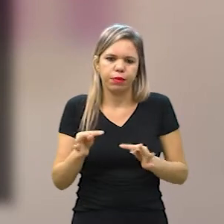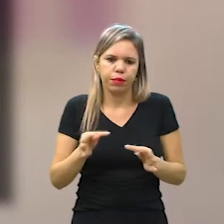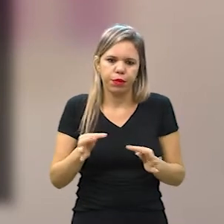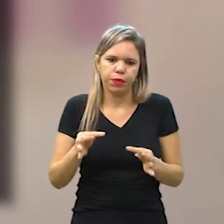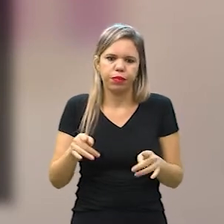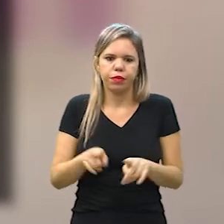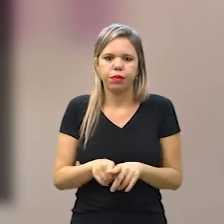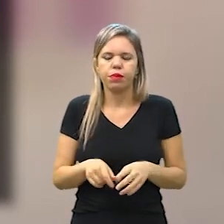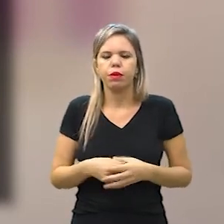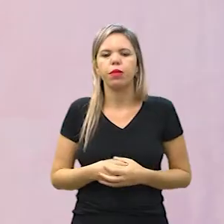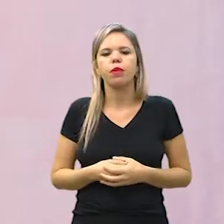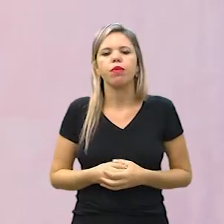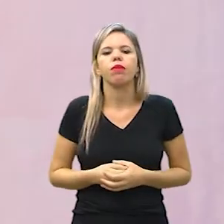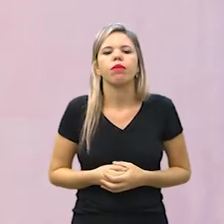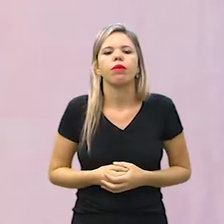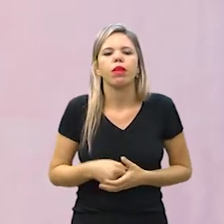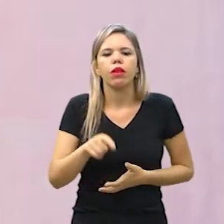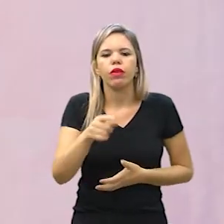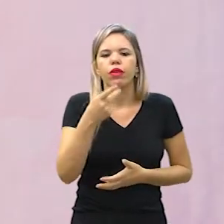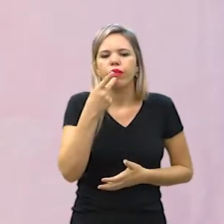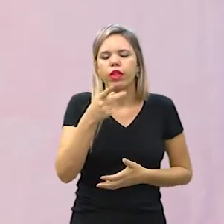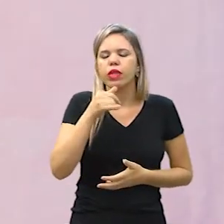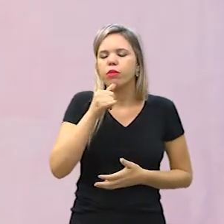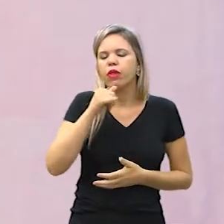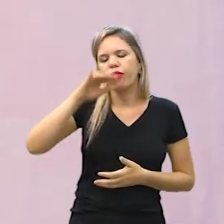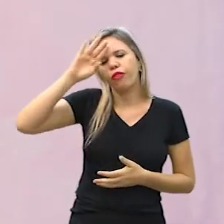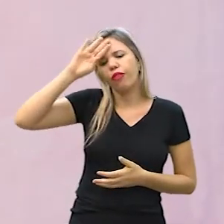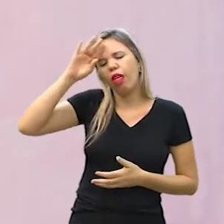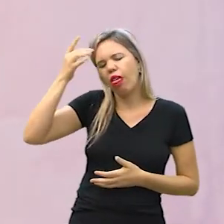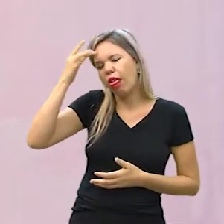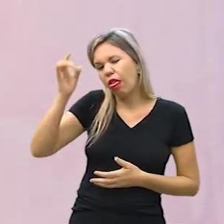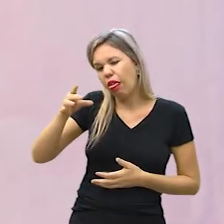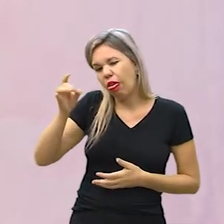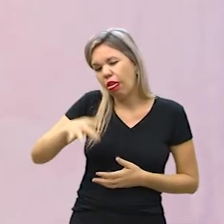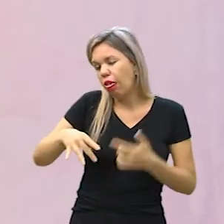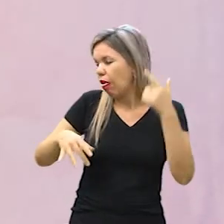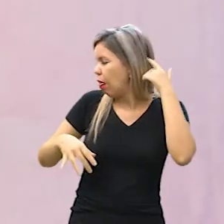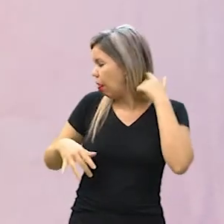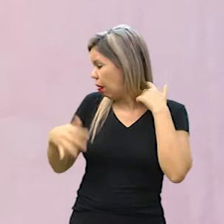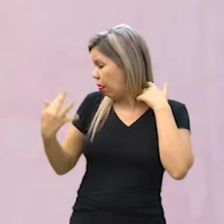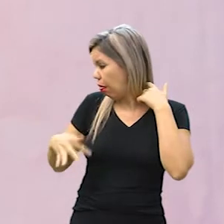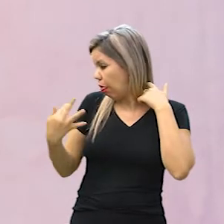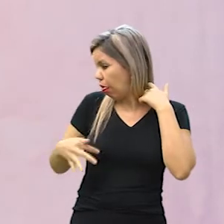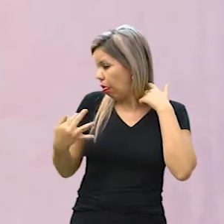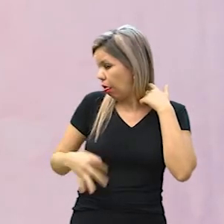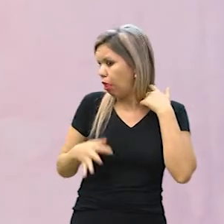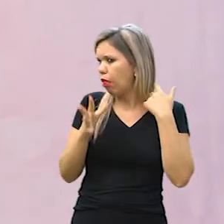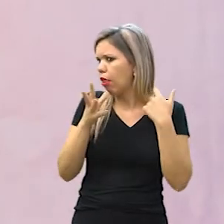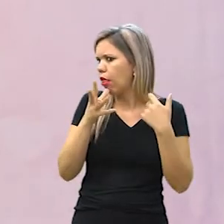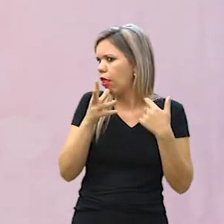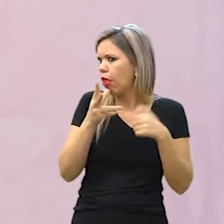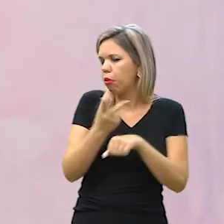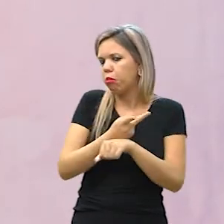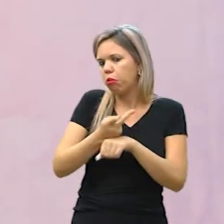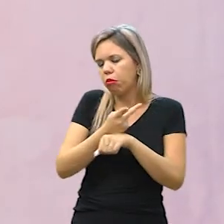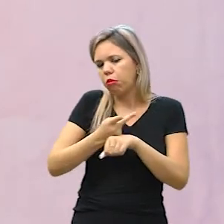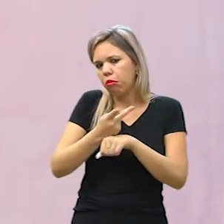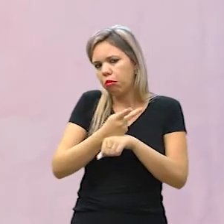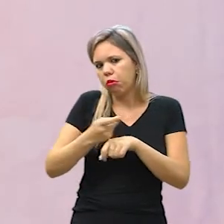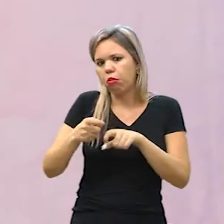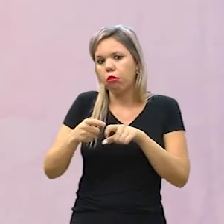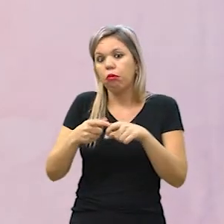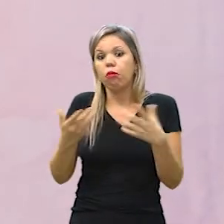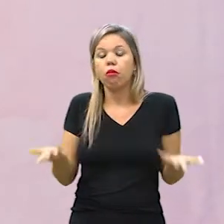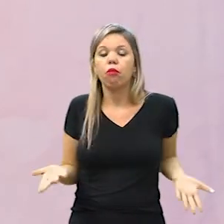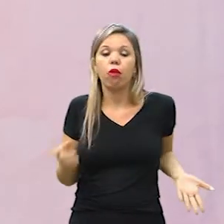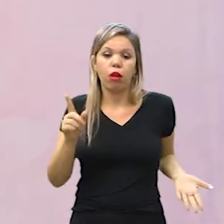o tratamento também. E doutora, a senhora falou aí febre, dor de cabeça, dor na nuca, tem gente que demora para procurar